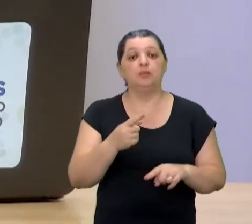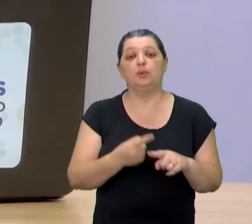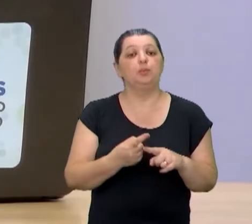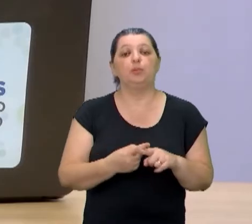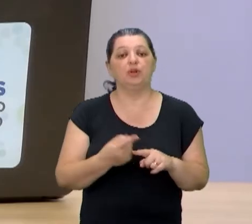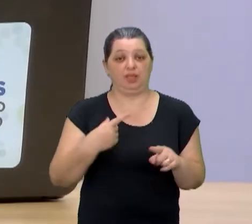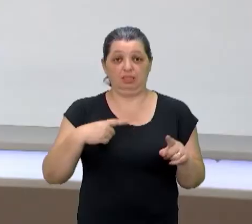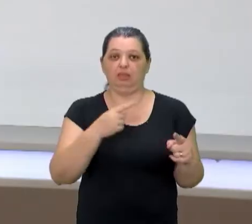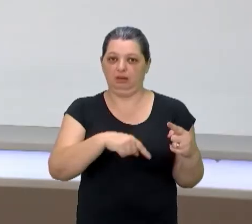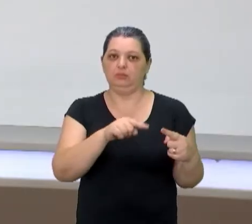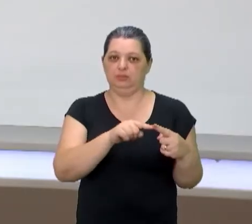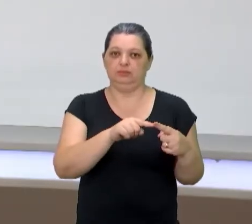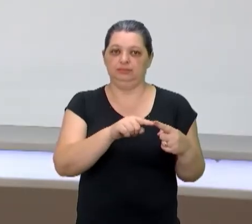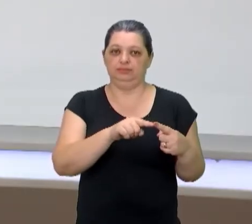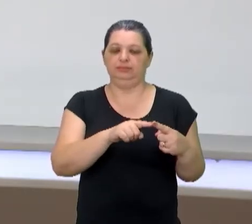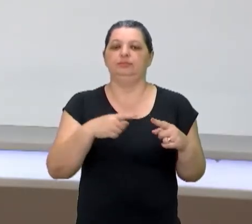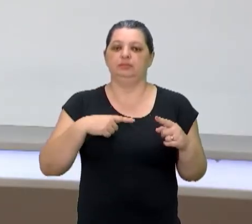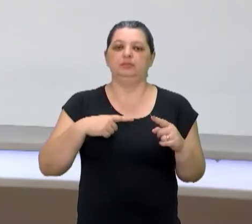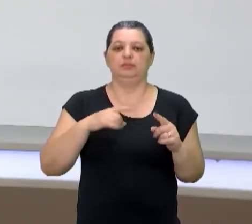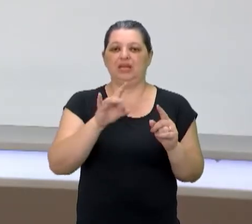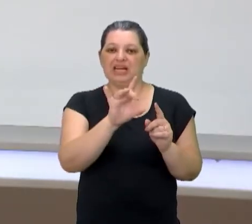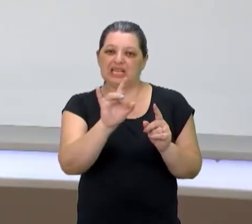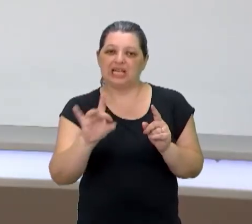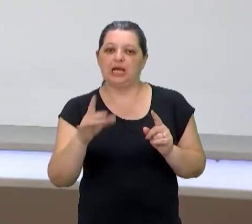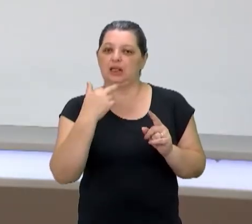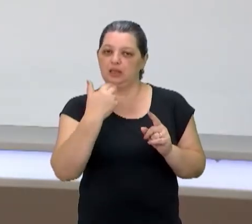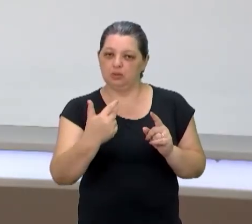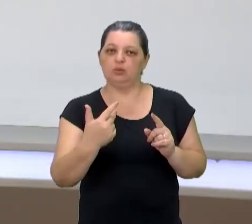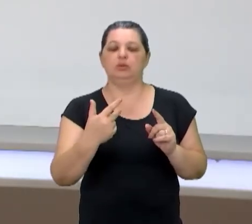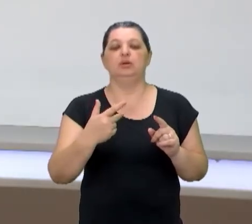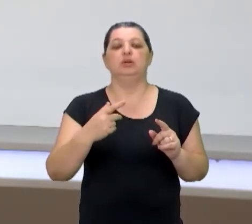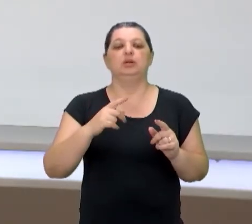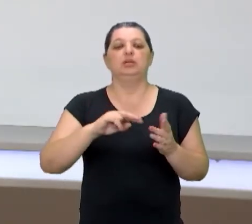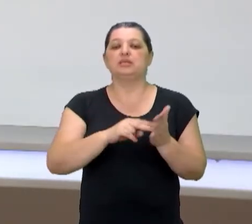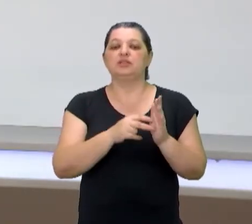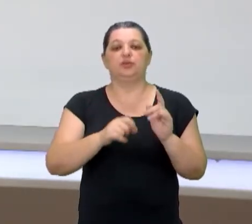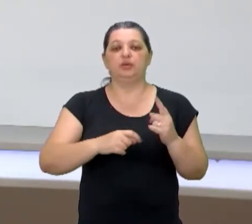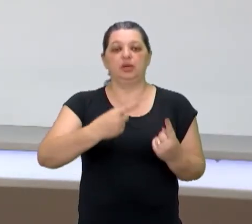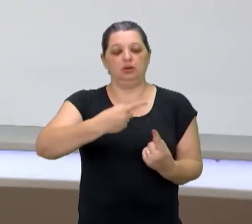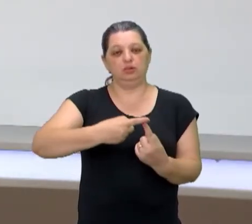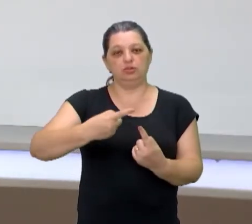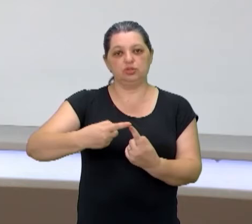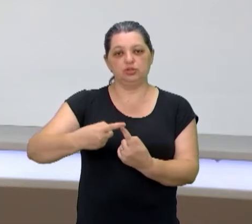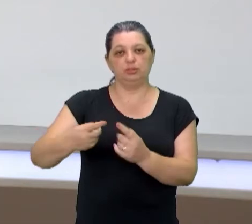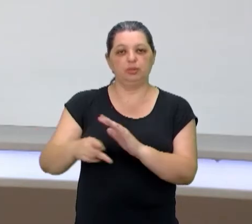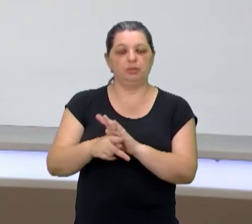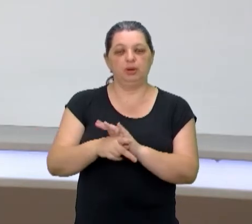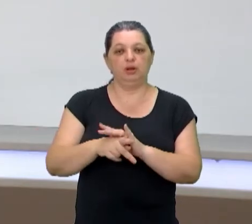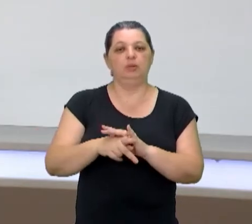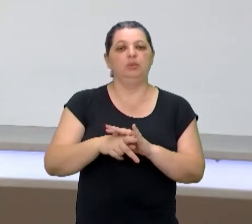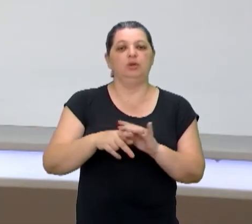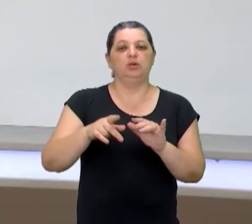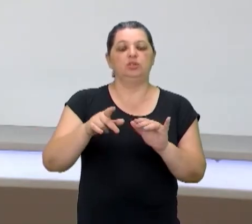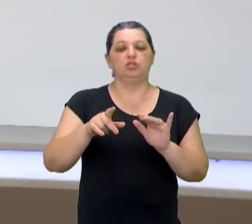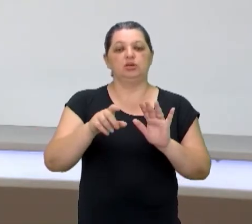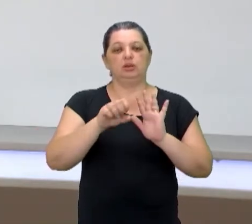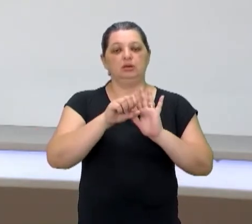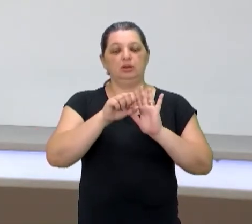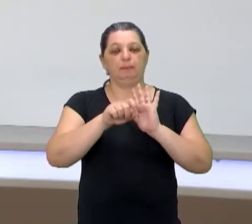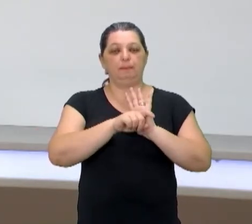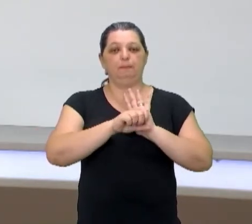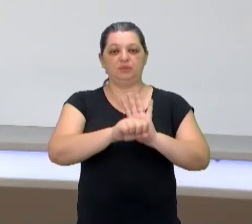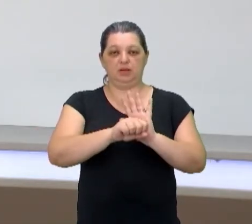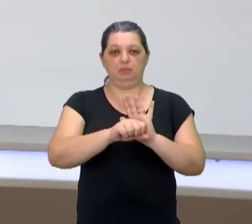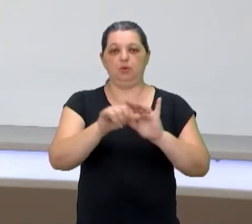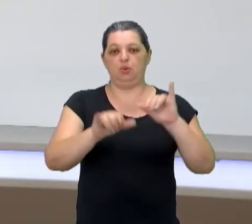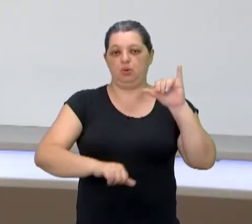motivo. Sim, porque cada cor representa um tipo de elemento. Então, ali na tabela periódica, eu tenho diferença